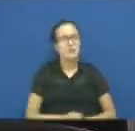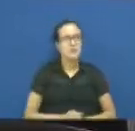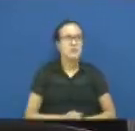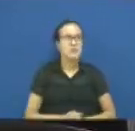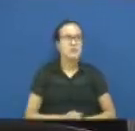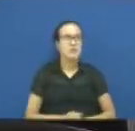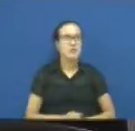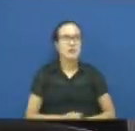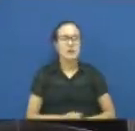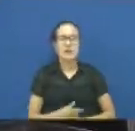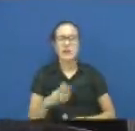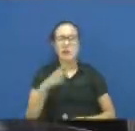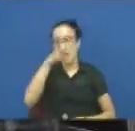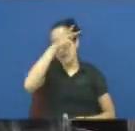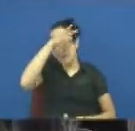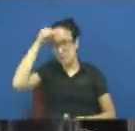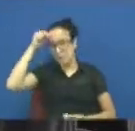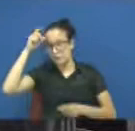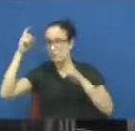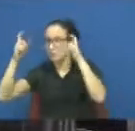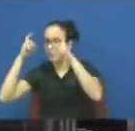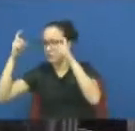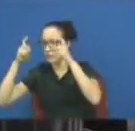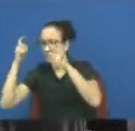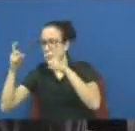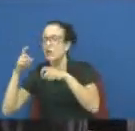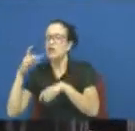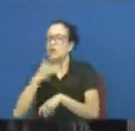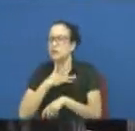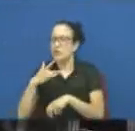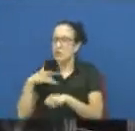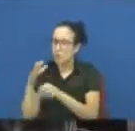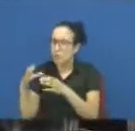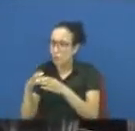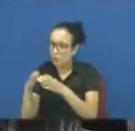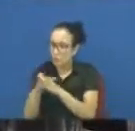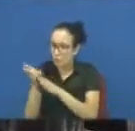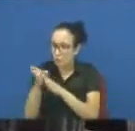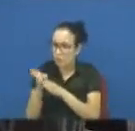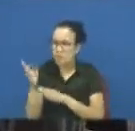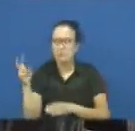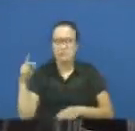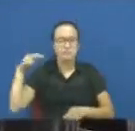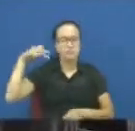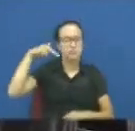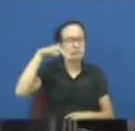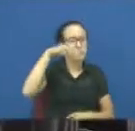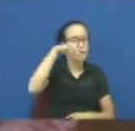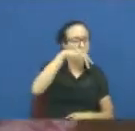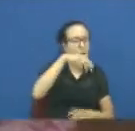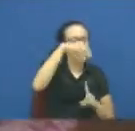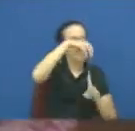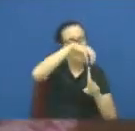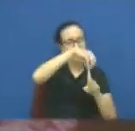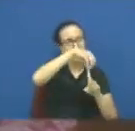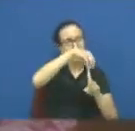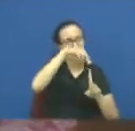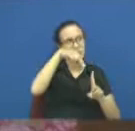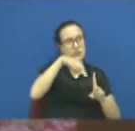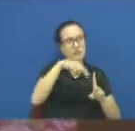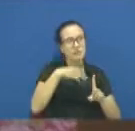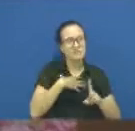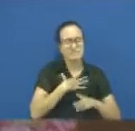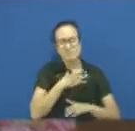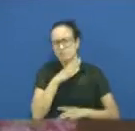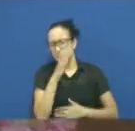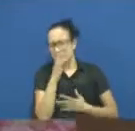ele saiu da prefeitura numa reunião do Conselho de Saúde, desceu até o ponto de ônibus e ali começou a